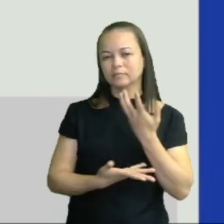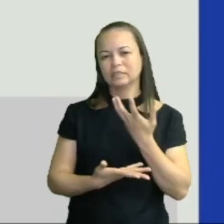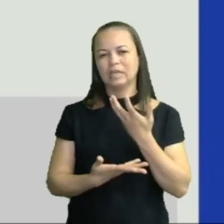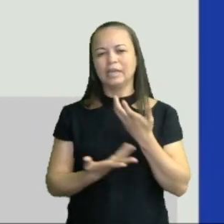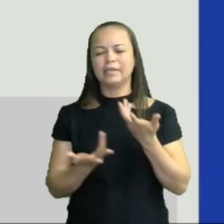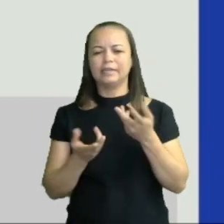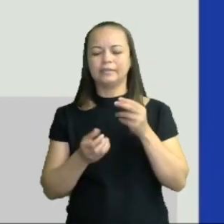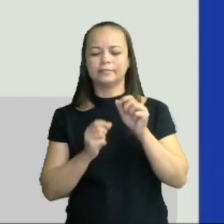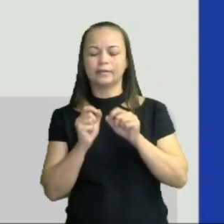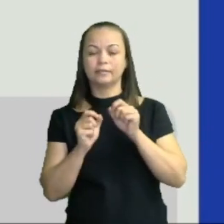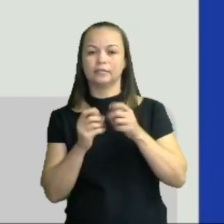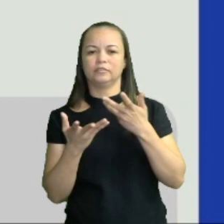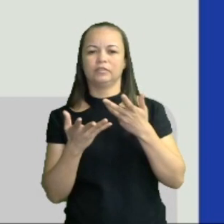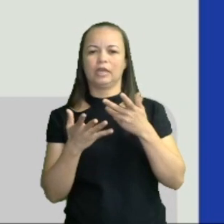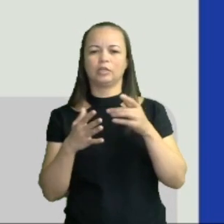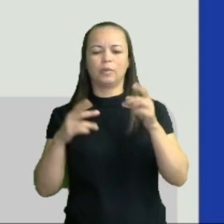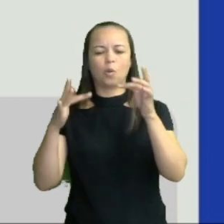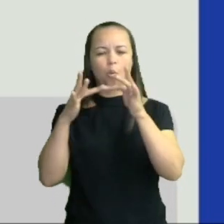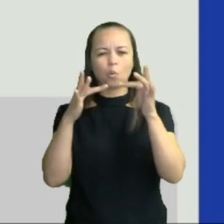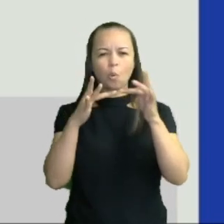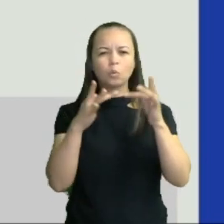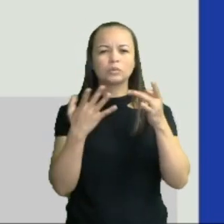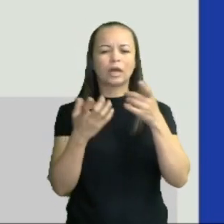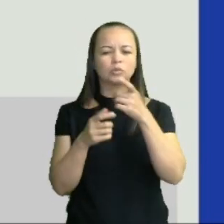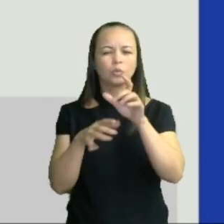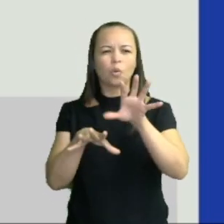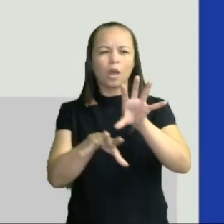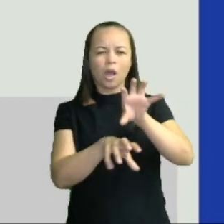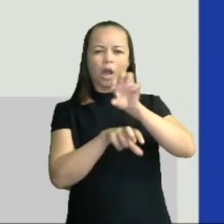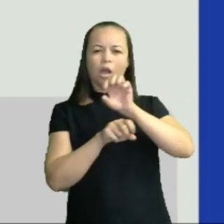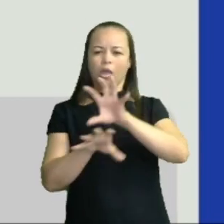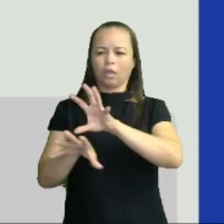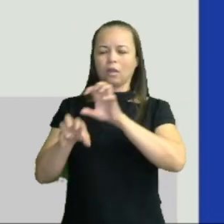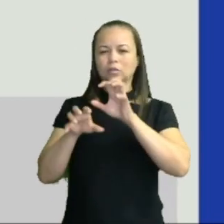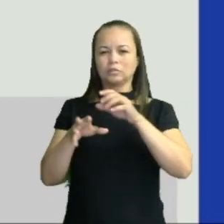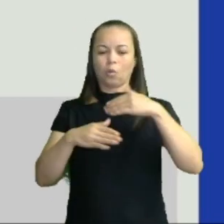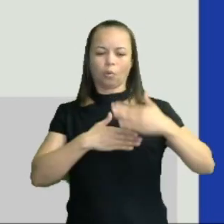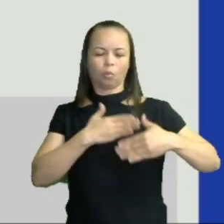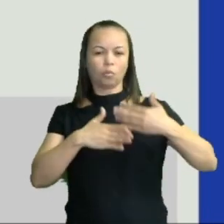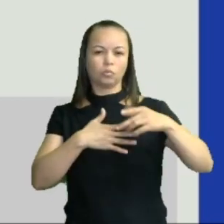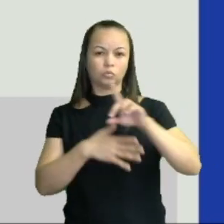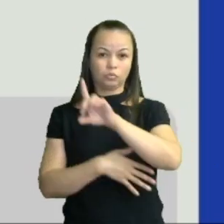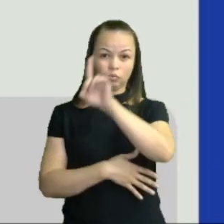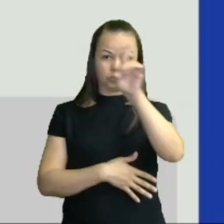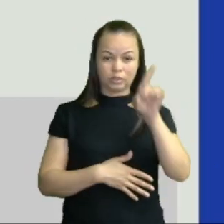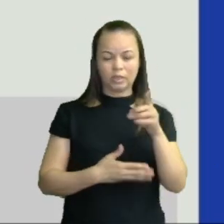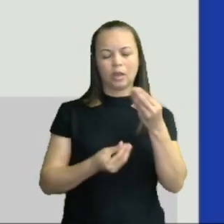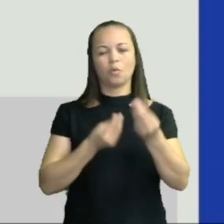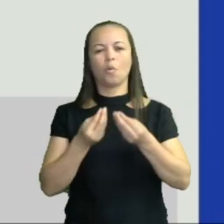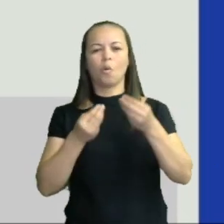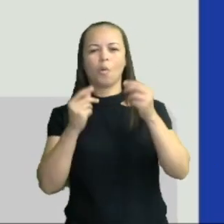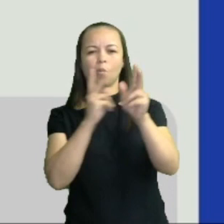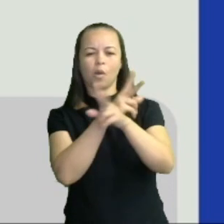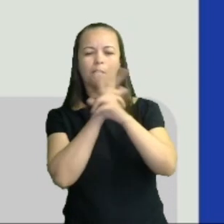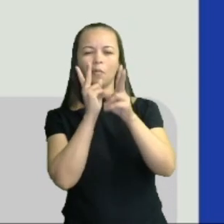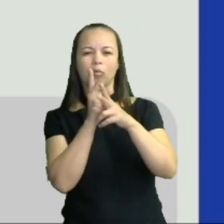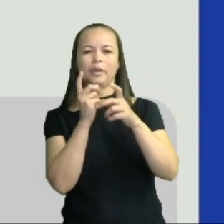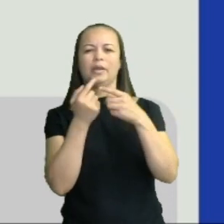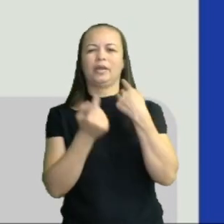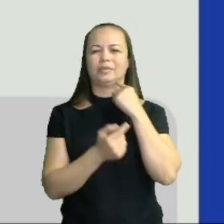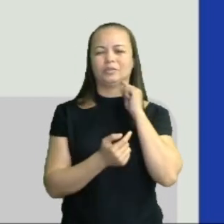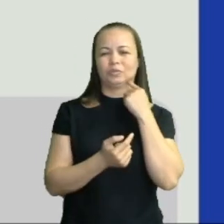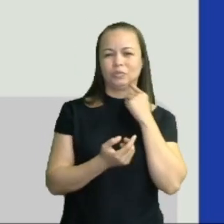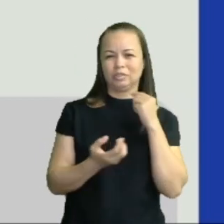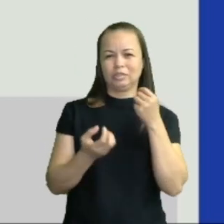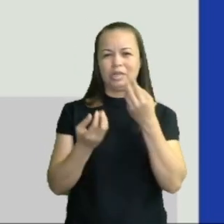é intensificado pelo contato que temos com as impurezas ao longo do dia, como a poeira, a poluição e